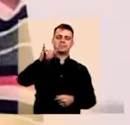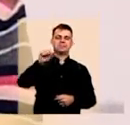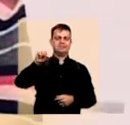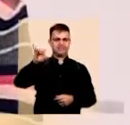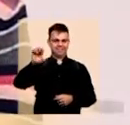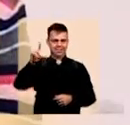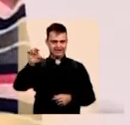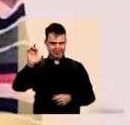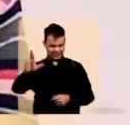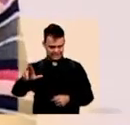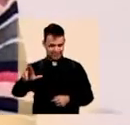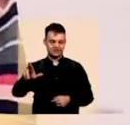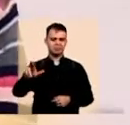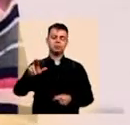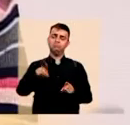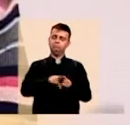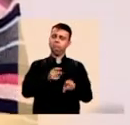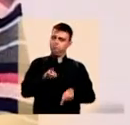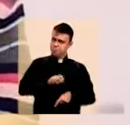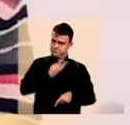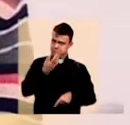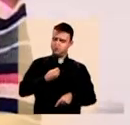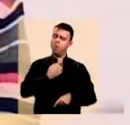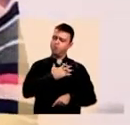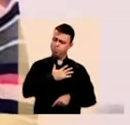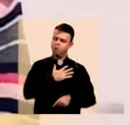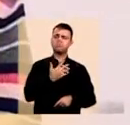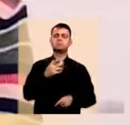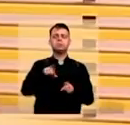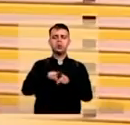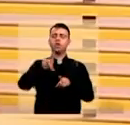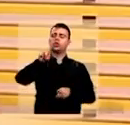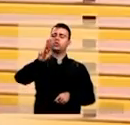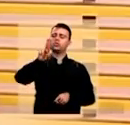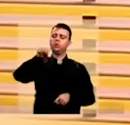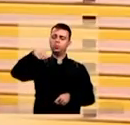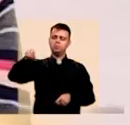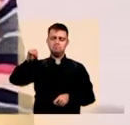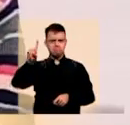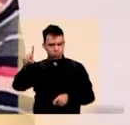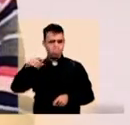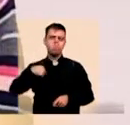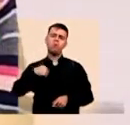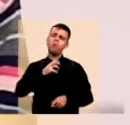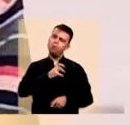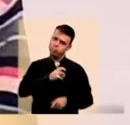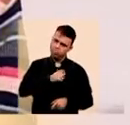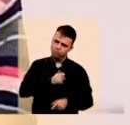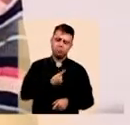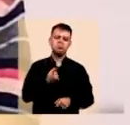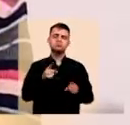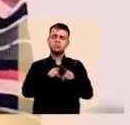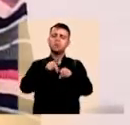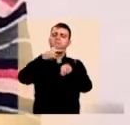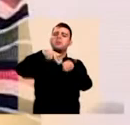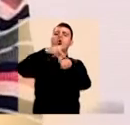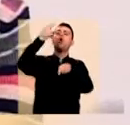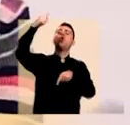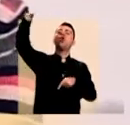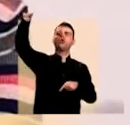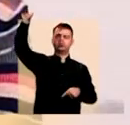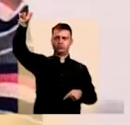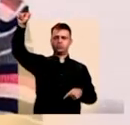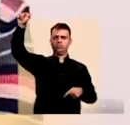eu gosto bastante dele. Gosto de poesia, gosto do Carlos Drummond, né? E a literatura estrangeira, eu gosto muito do